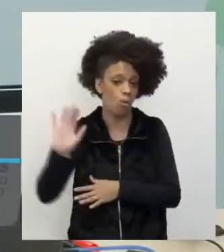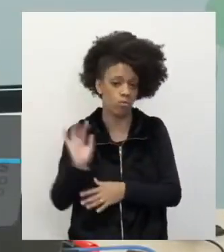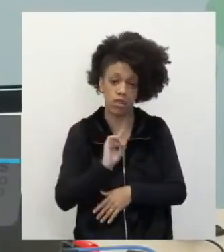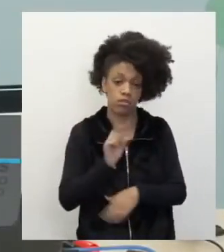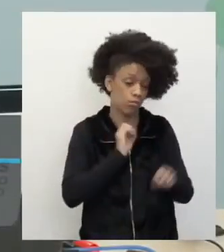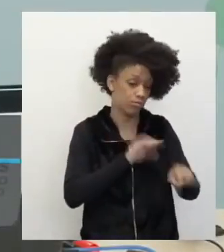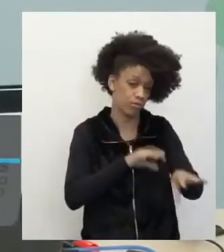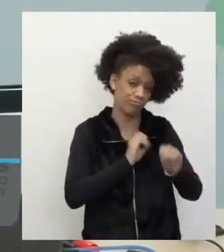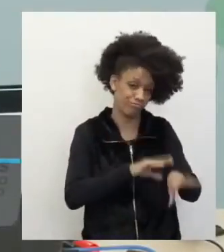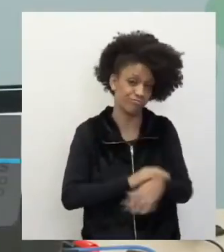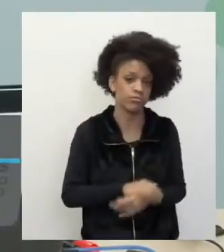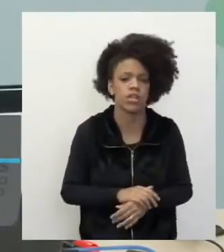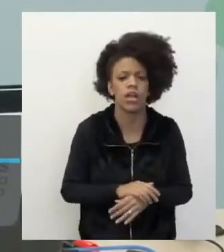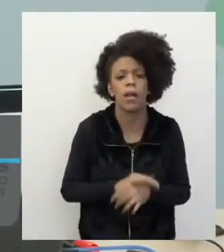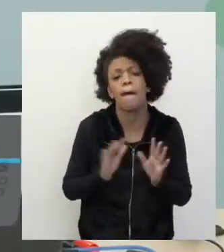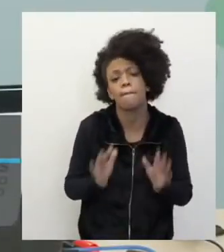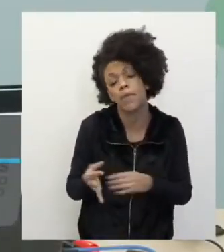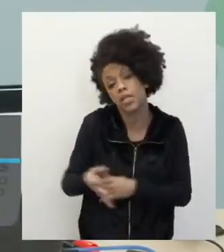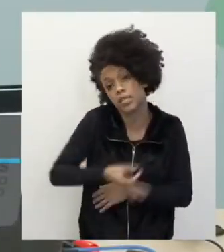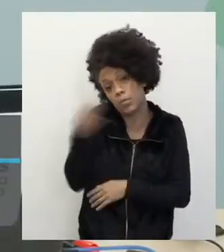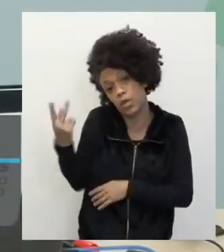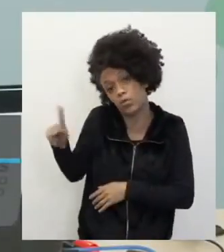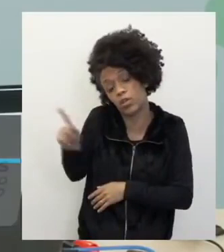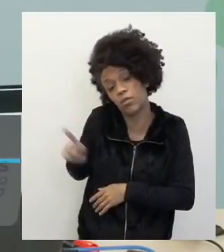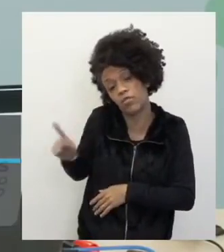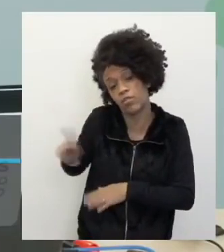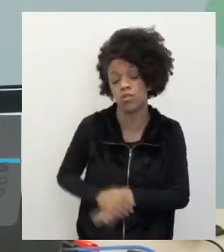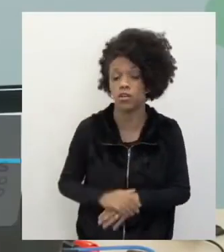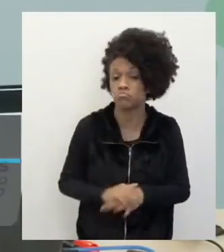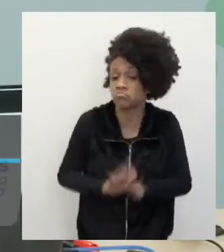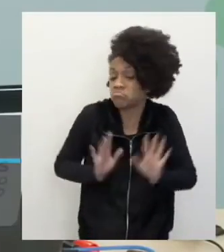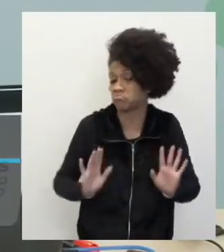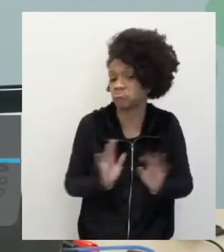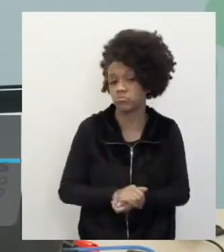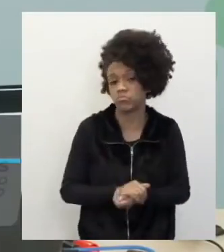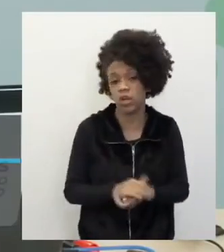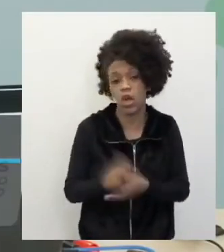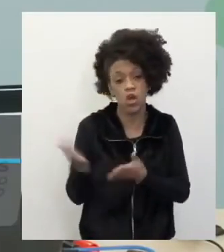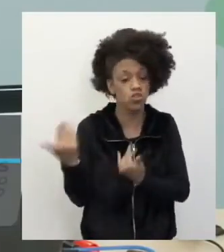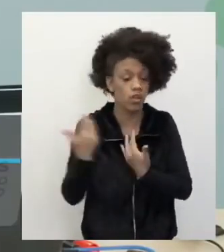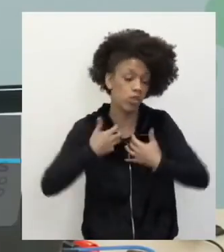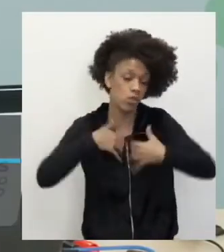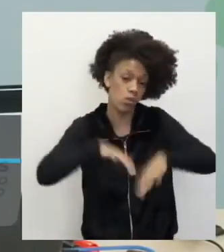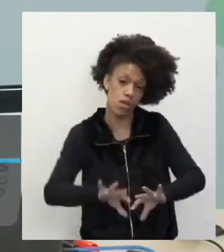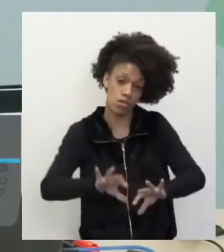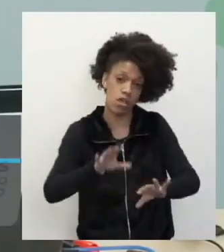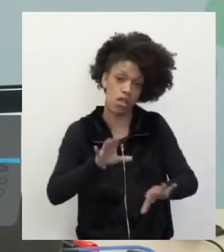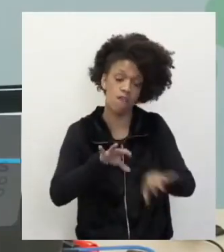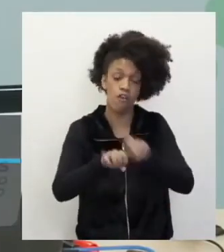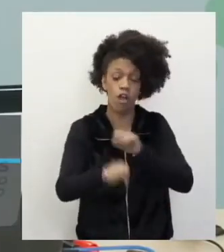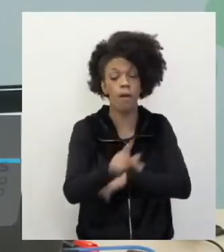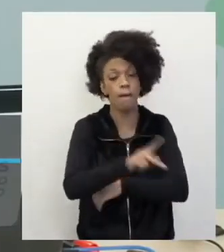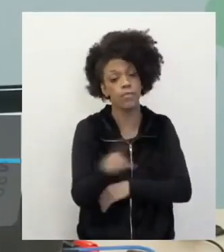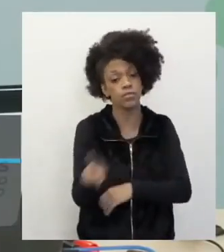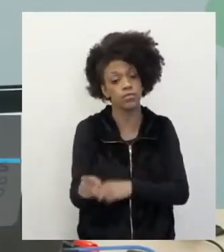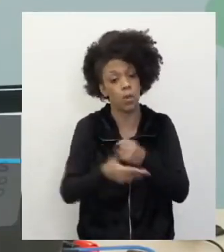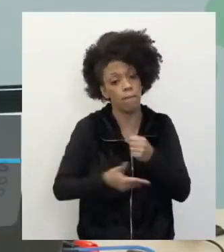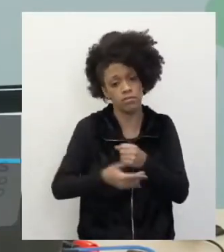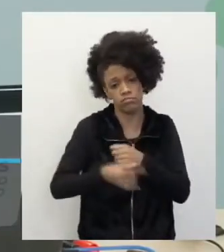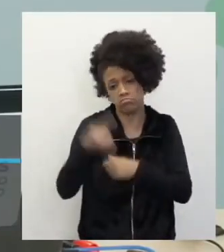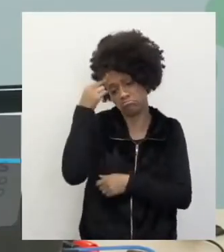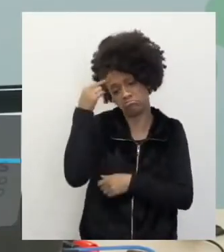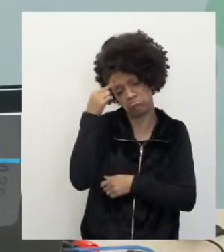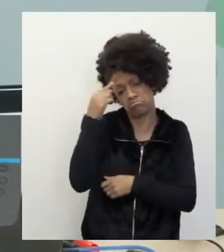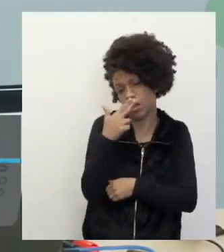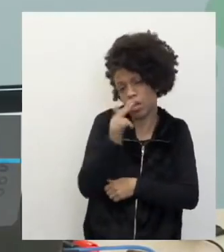educação. Mas aí foi a minha opinião. A minha opinião que eu coloquei lá. O jovem de hoje não quer ser professor. Baseada no meu